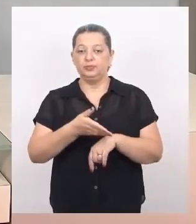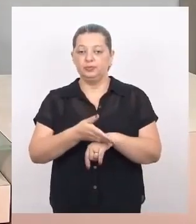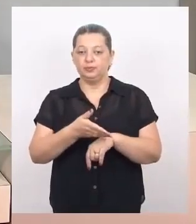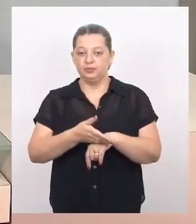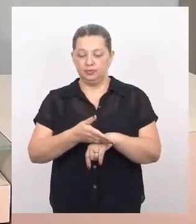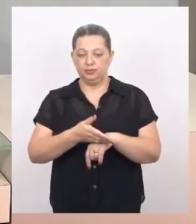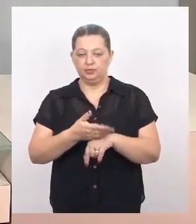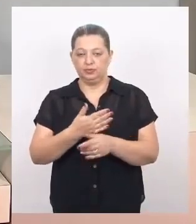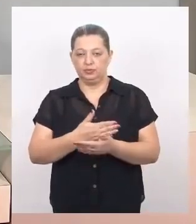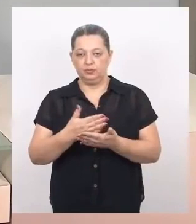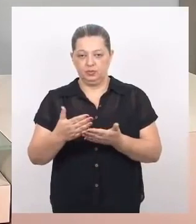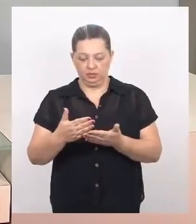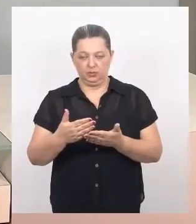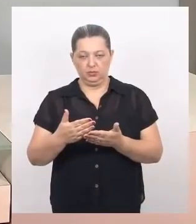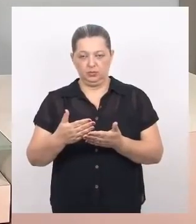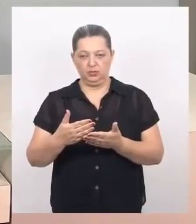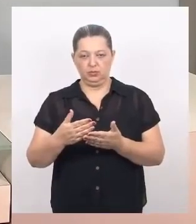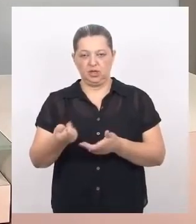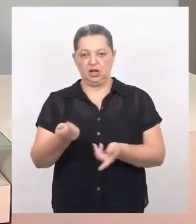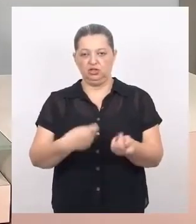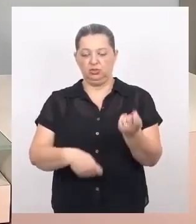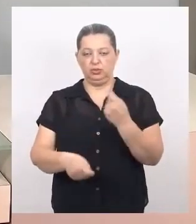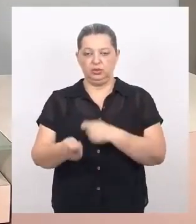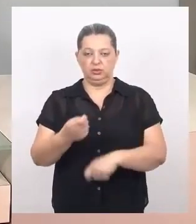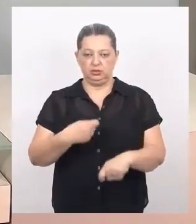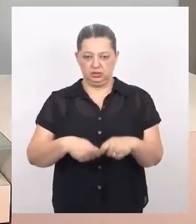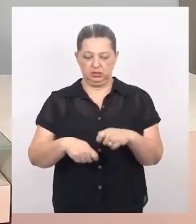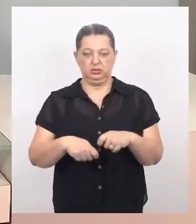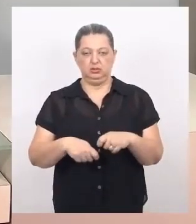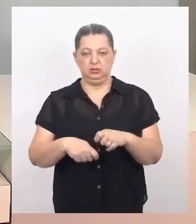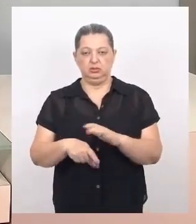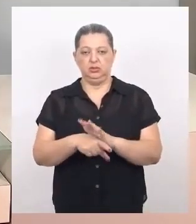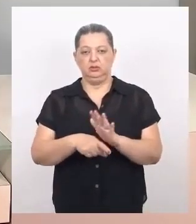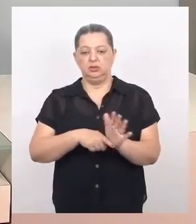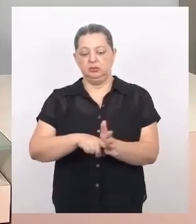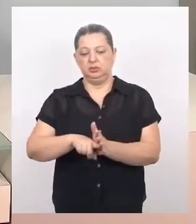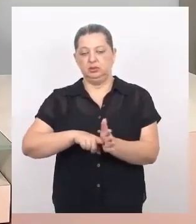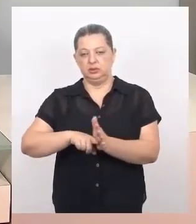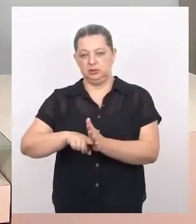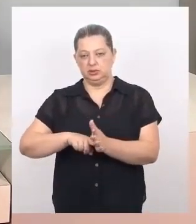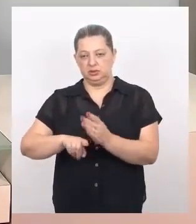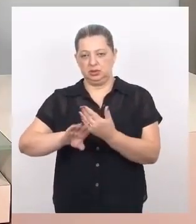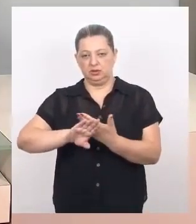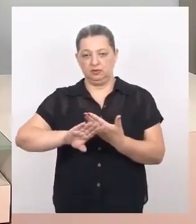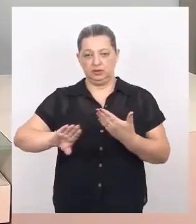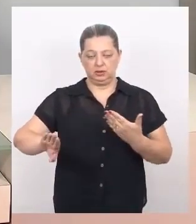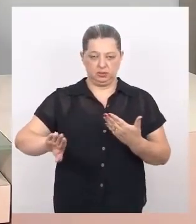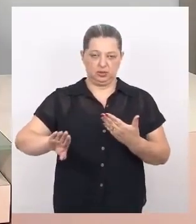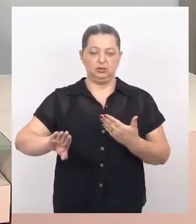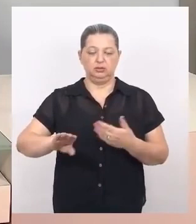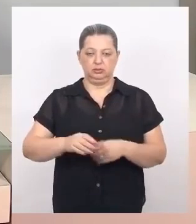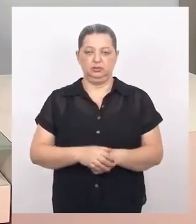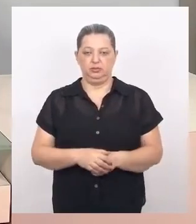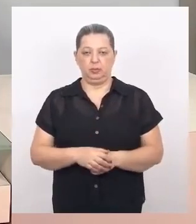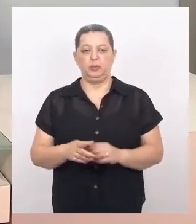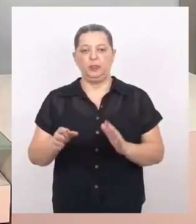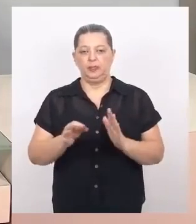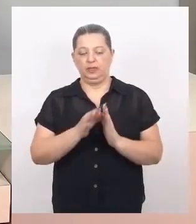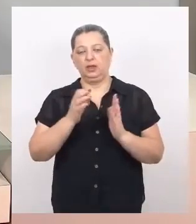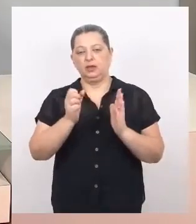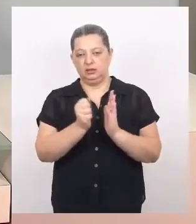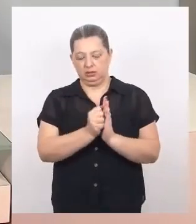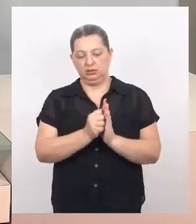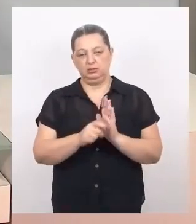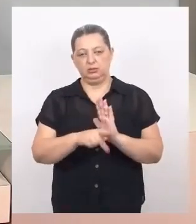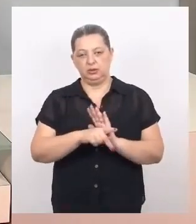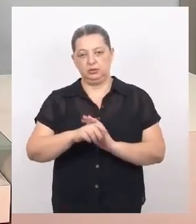atribuição inicial, administrativo, consultar afastamento provisório e cadastre o afastamento desse docente lá na